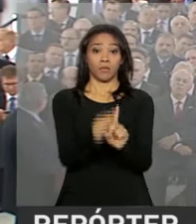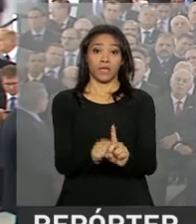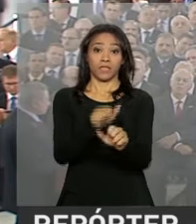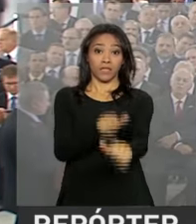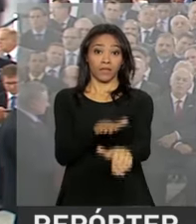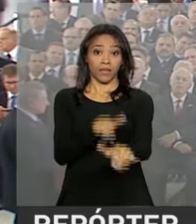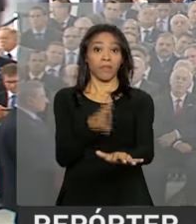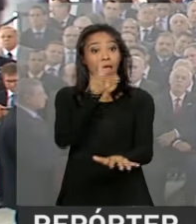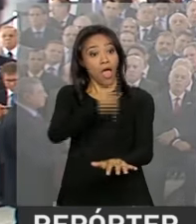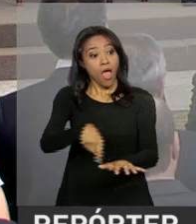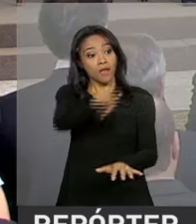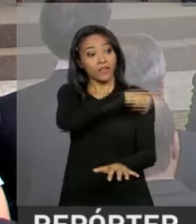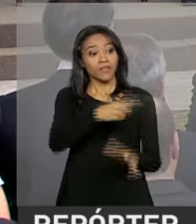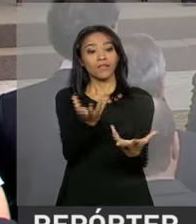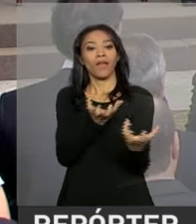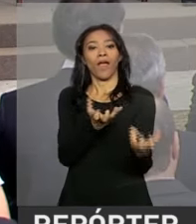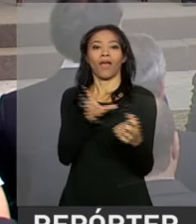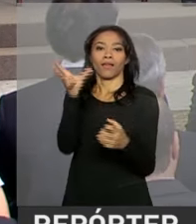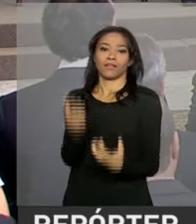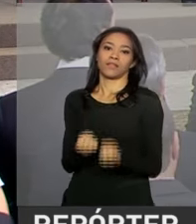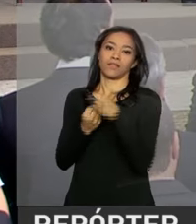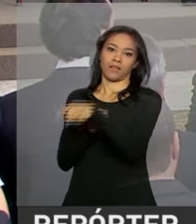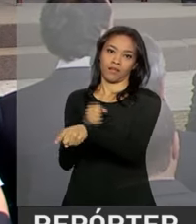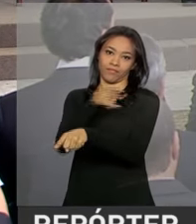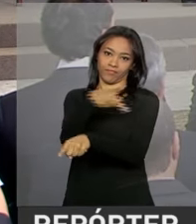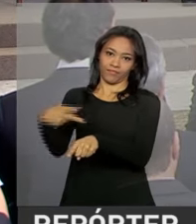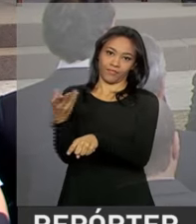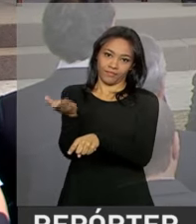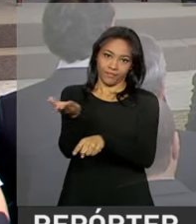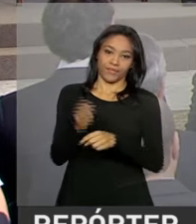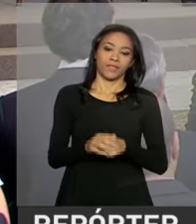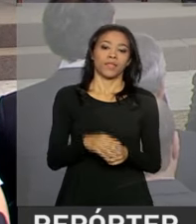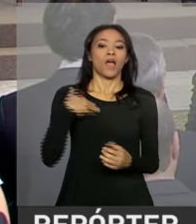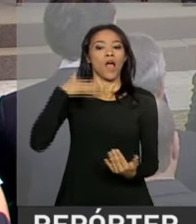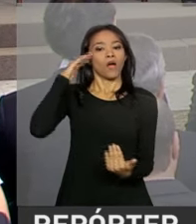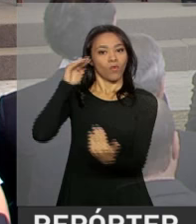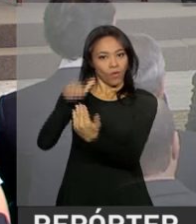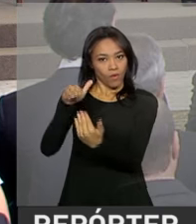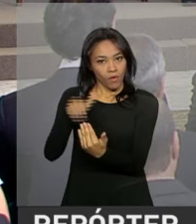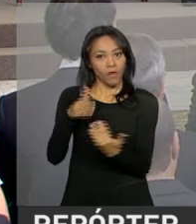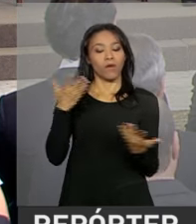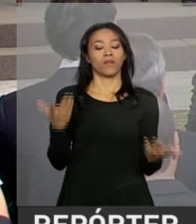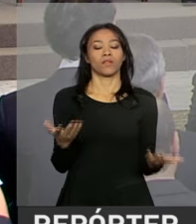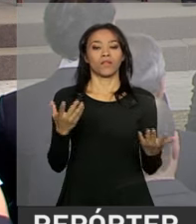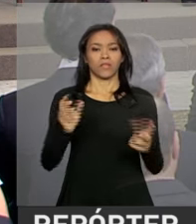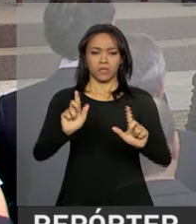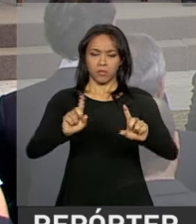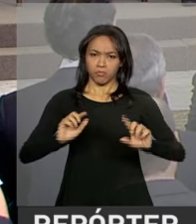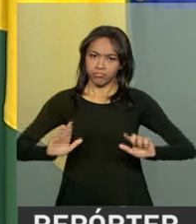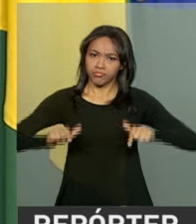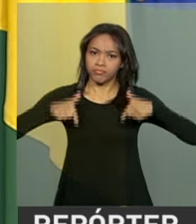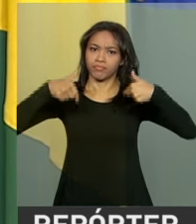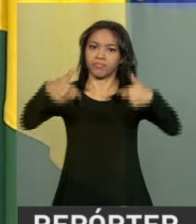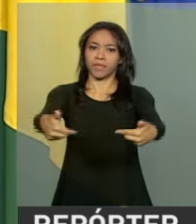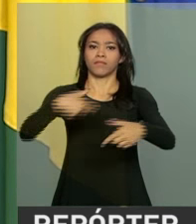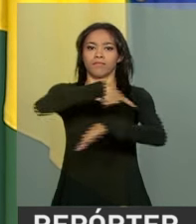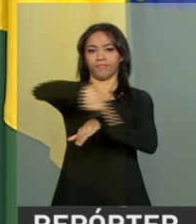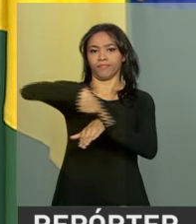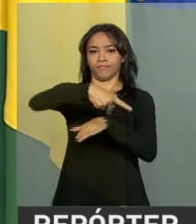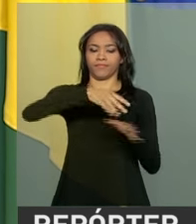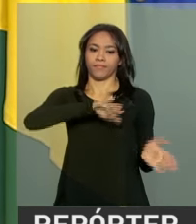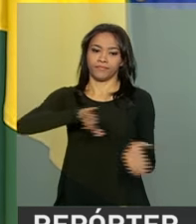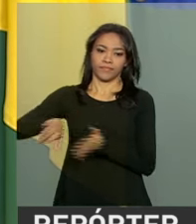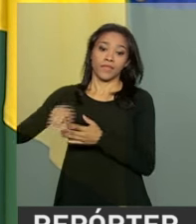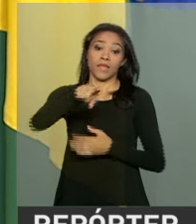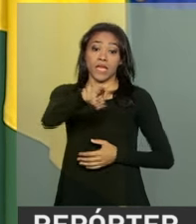governo que todos os trabalhadores esperam. Apoiamos o seu governo nas medidas propostas para o Brasil recuperar a credibilidade. O presidente em